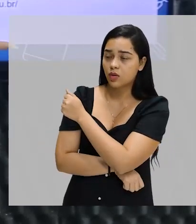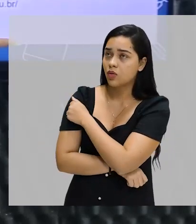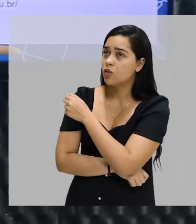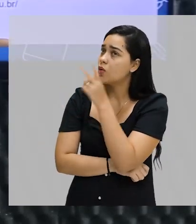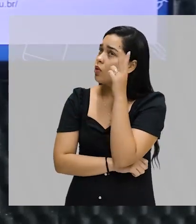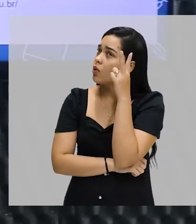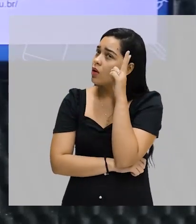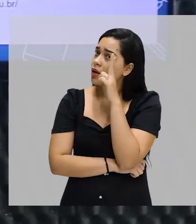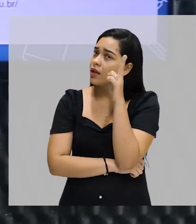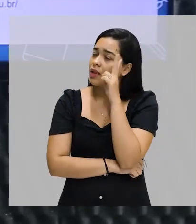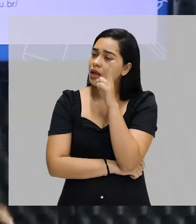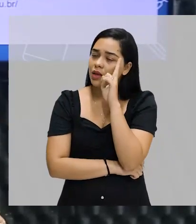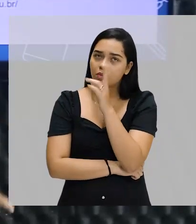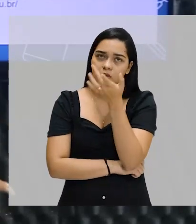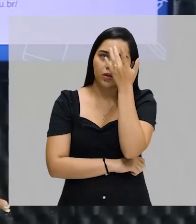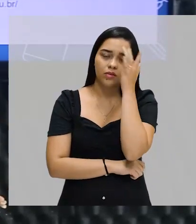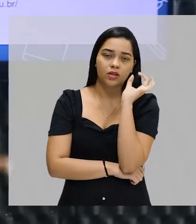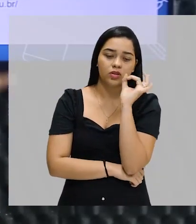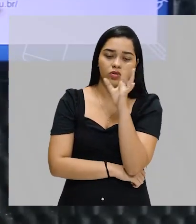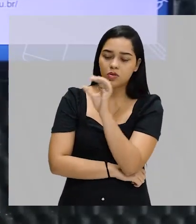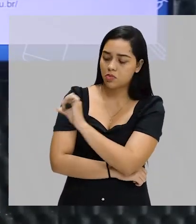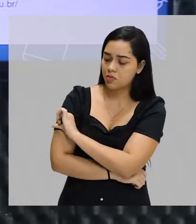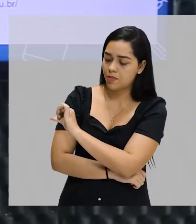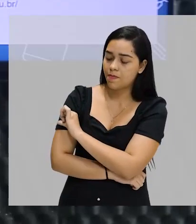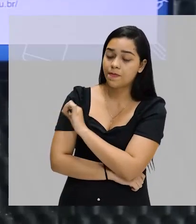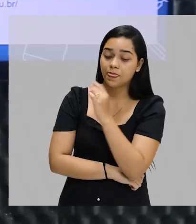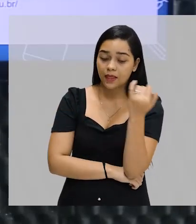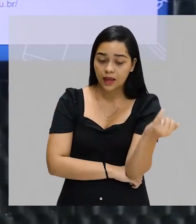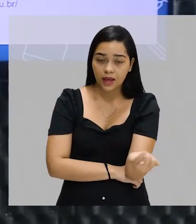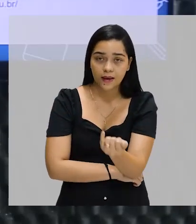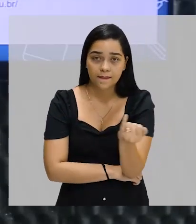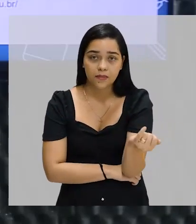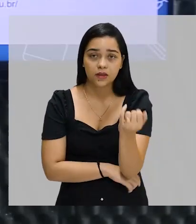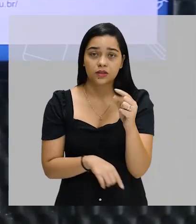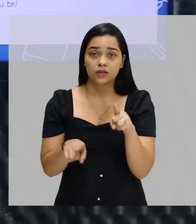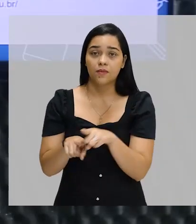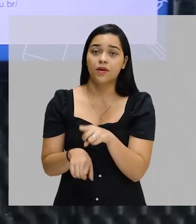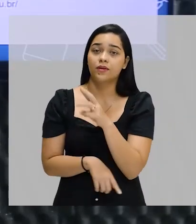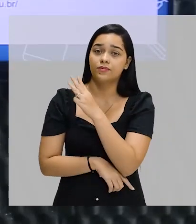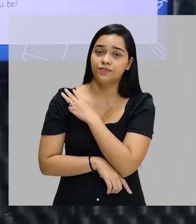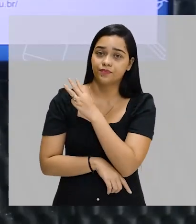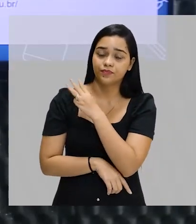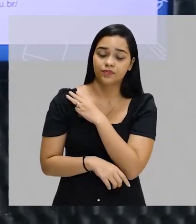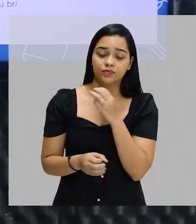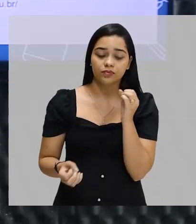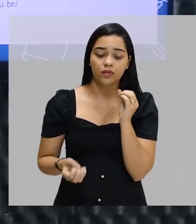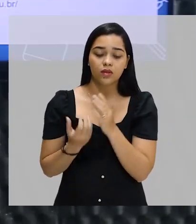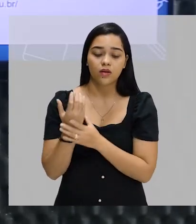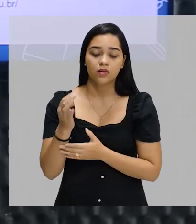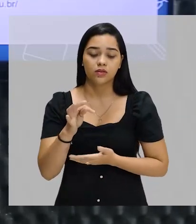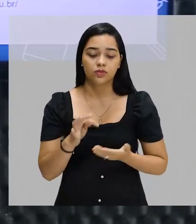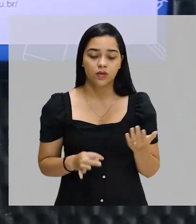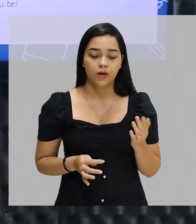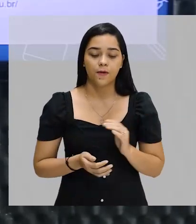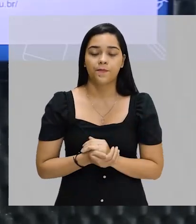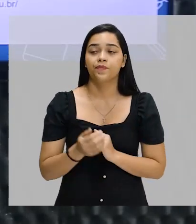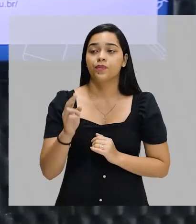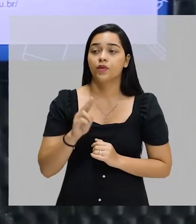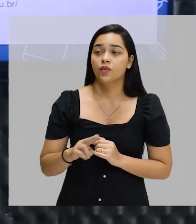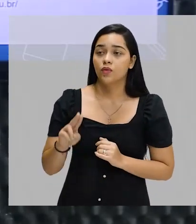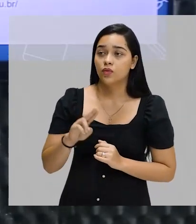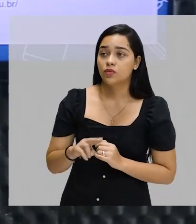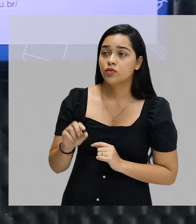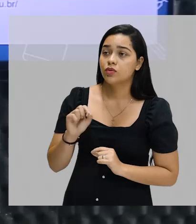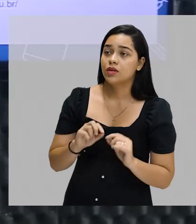E, claro, não é só aluno de ensino fundamental. Isso aqui é muito importante no ensino médio, na produção textual, tá? O uso das